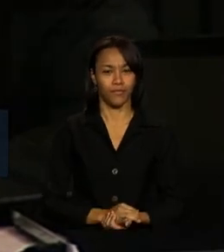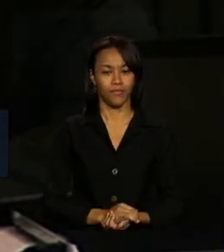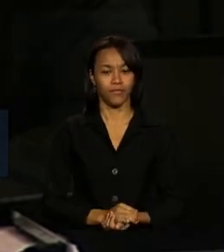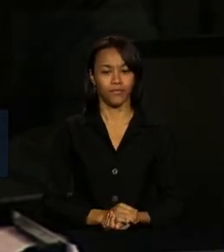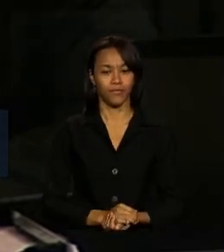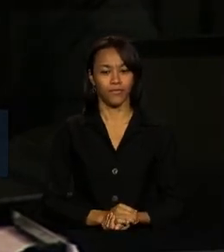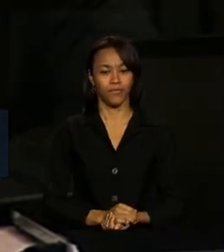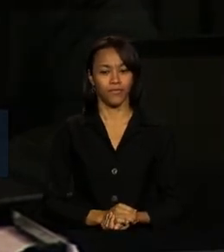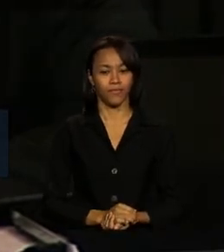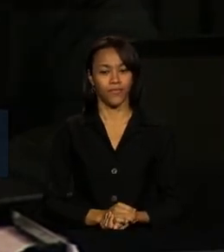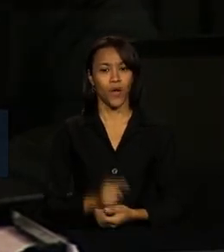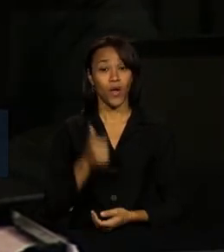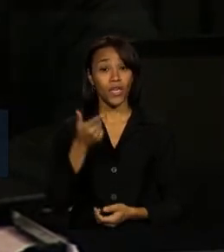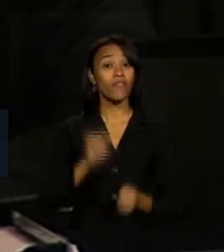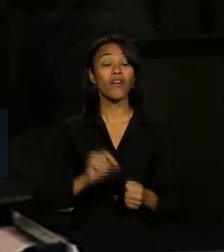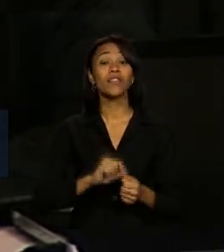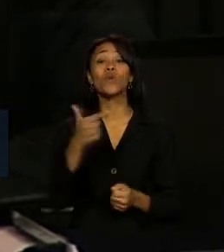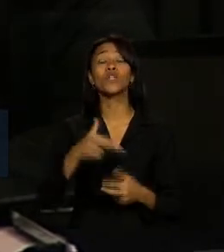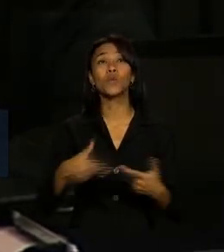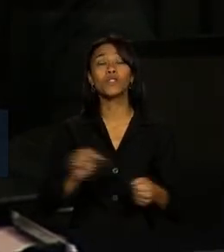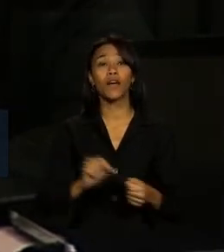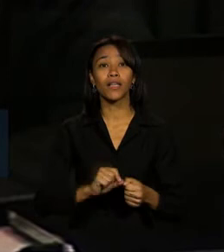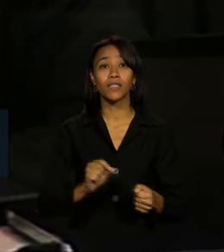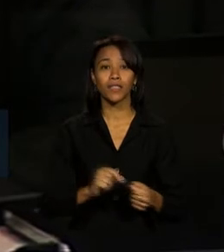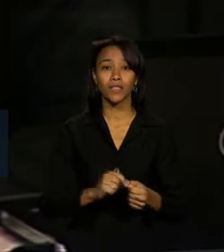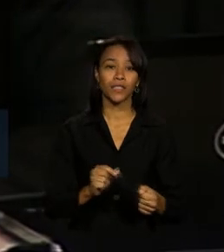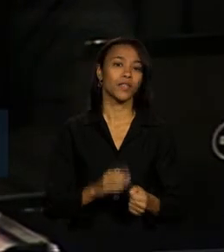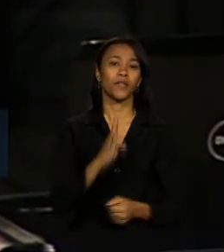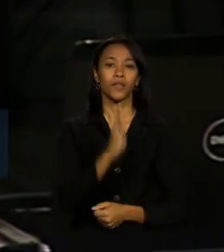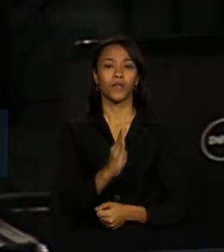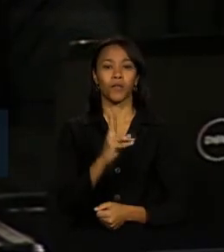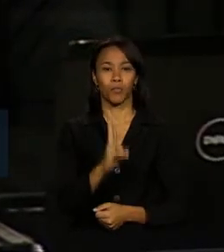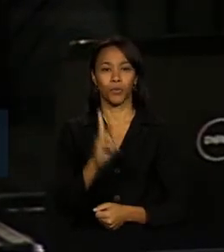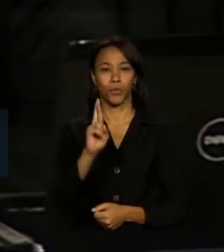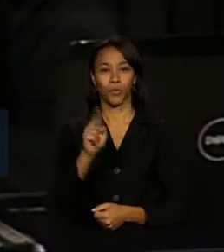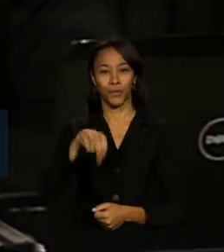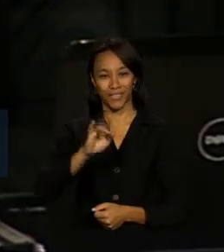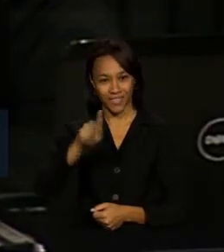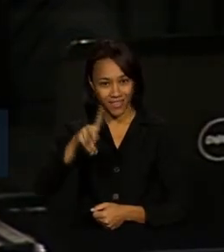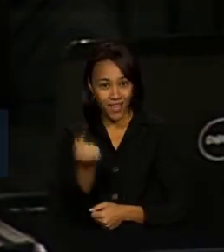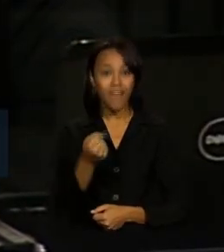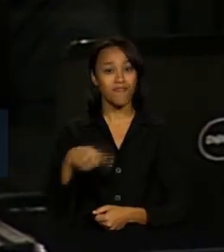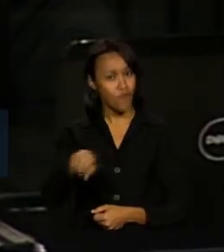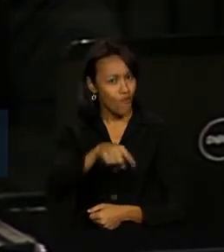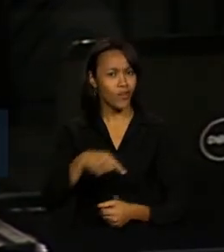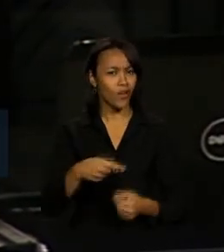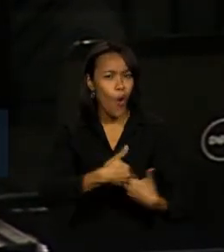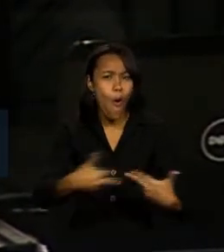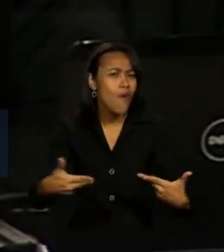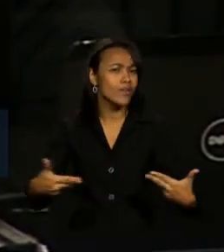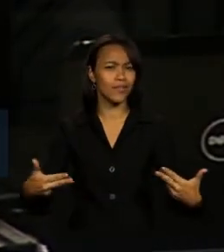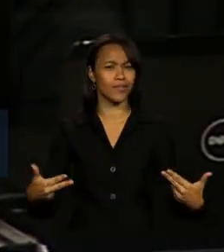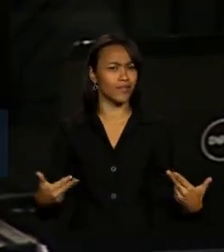Que outros povos que fazem burinha com vocês. Muitas coisas. Que significa